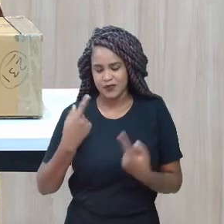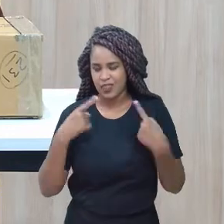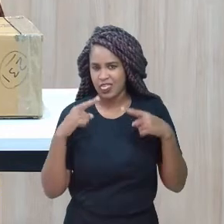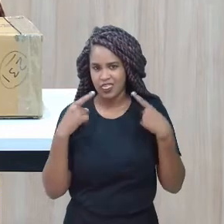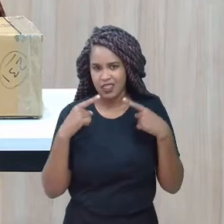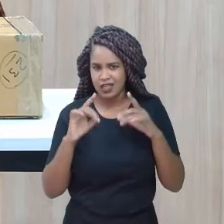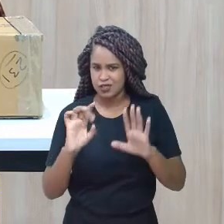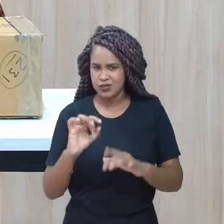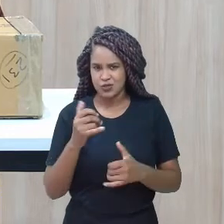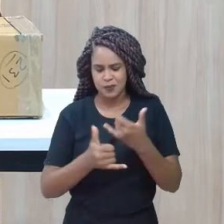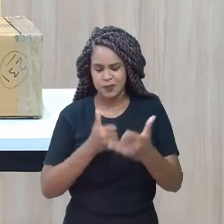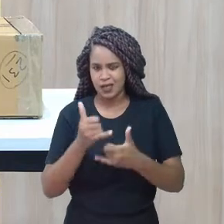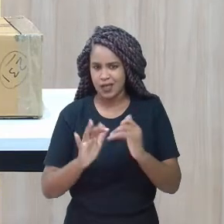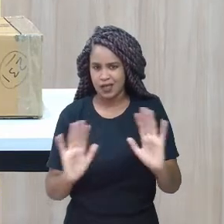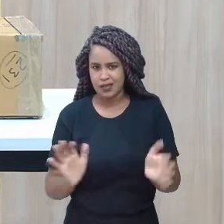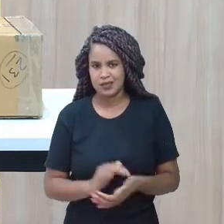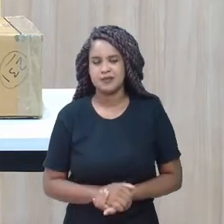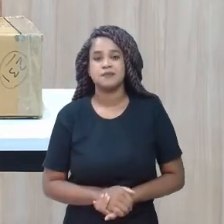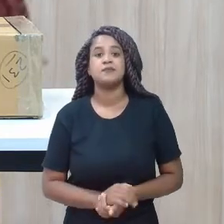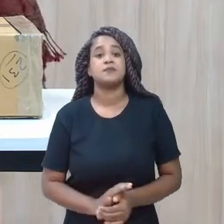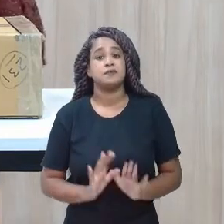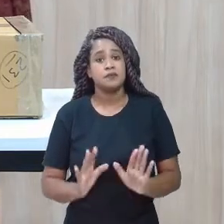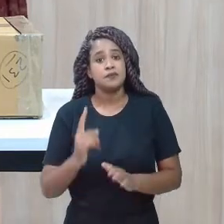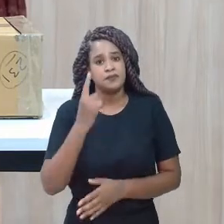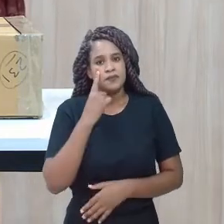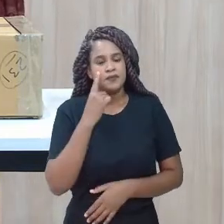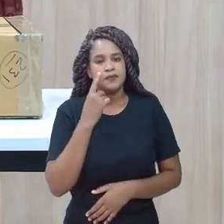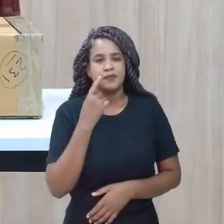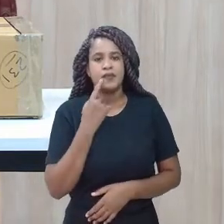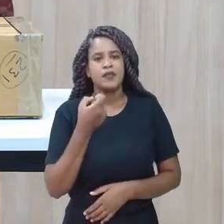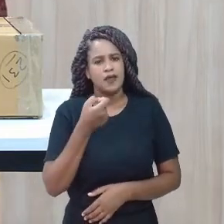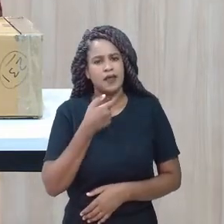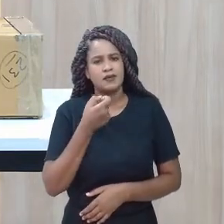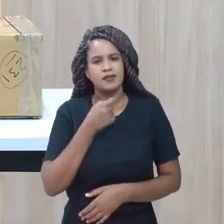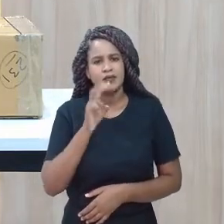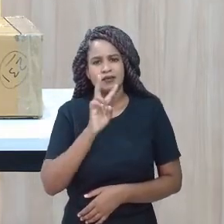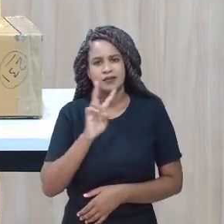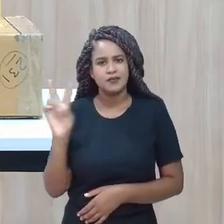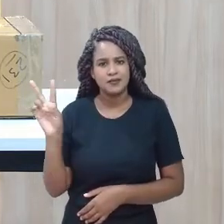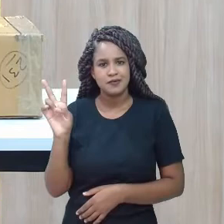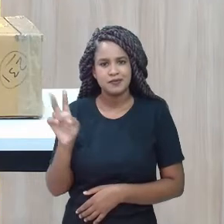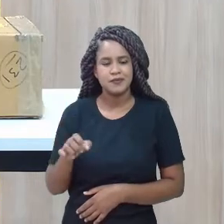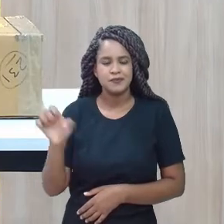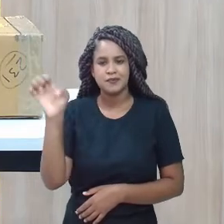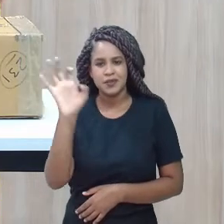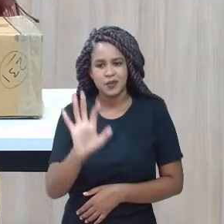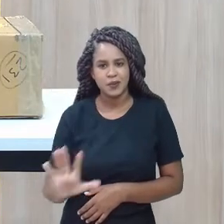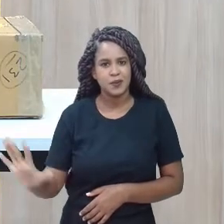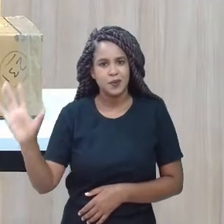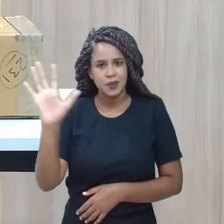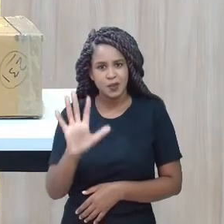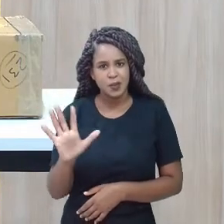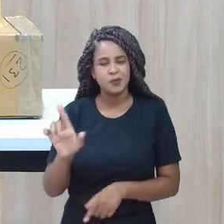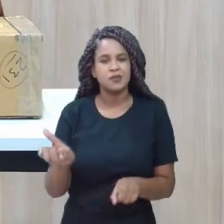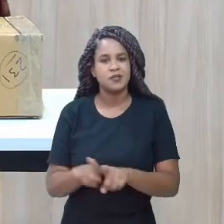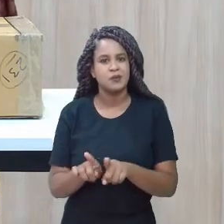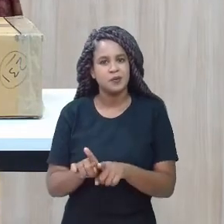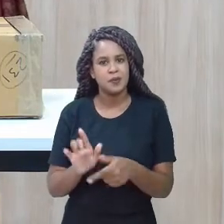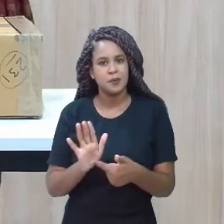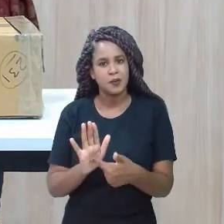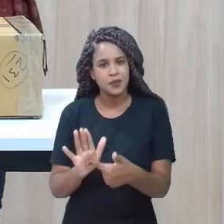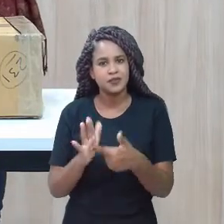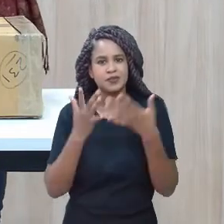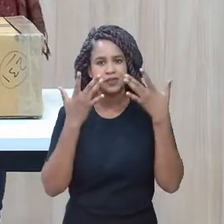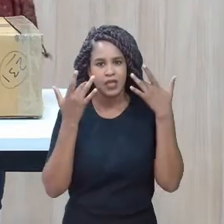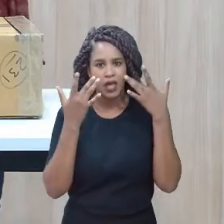uma brincadeira, gente. Mas assim, não foi engraçado ver um europeu também fazendo teatro de